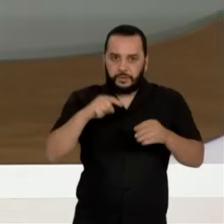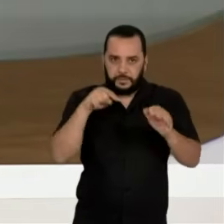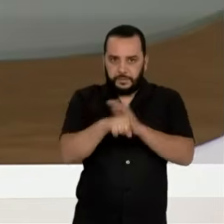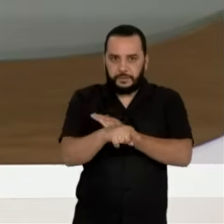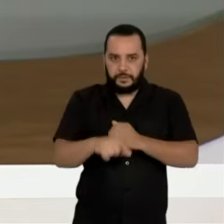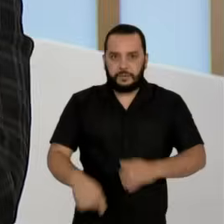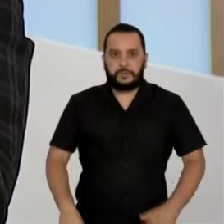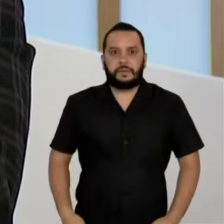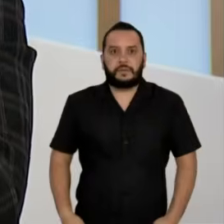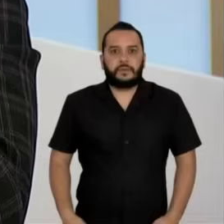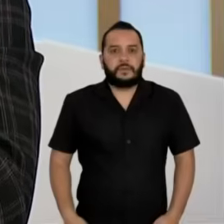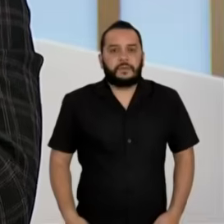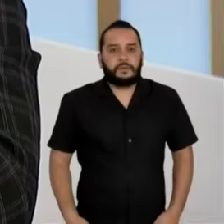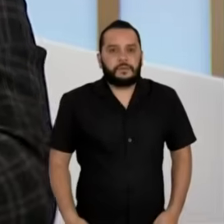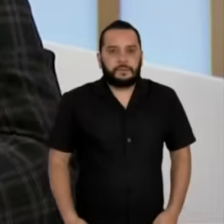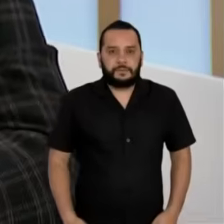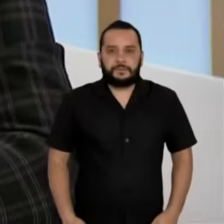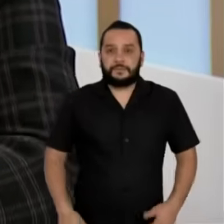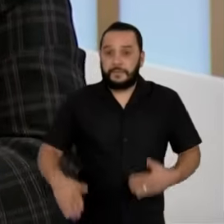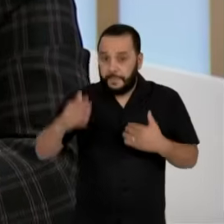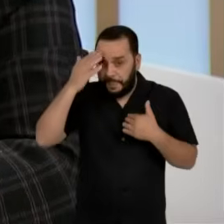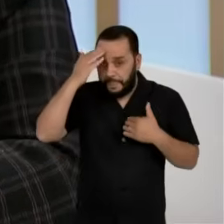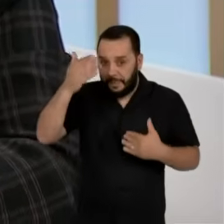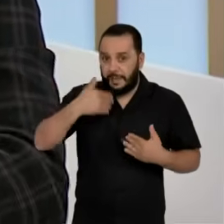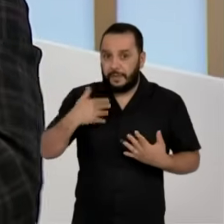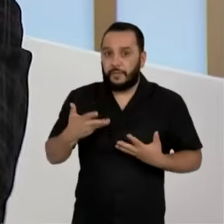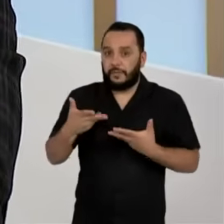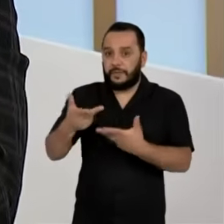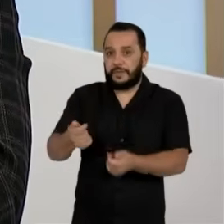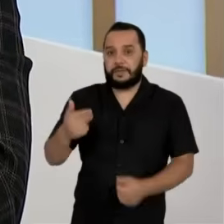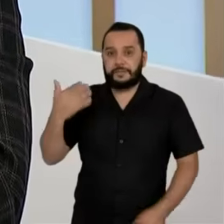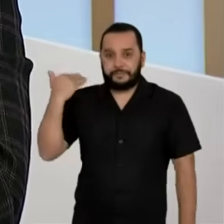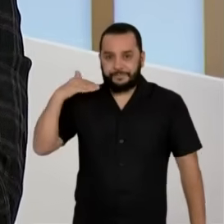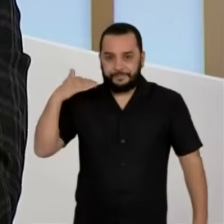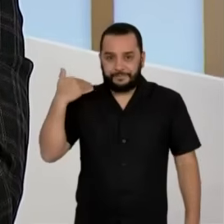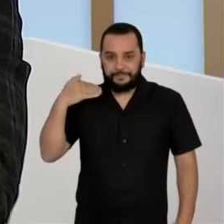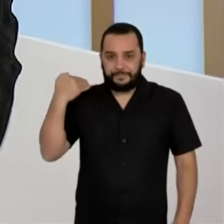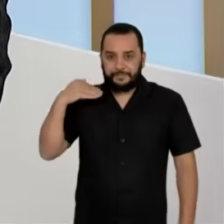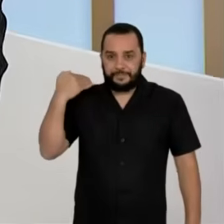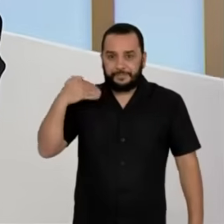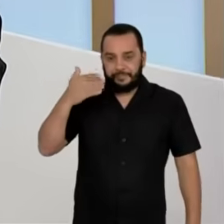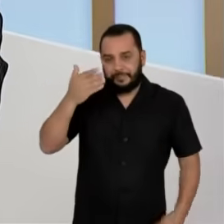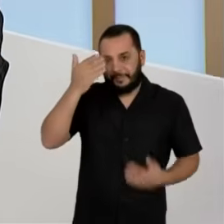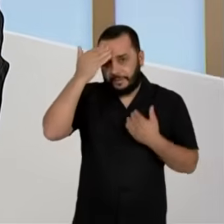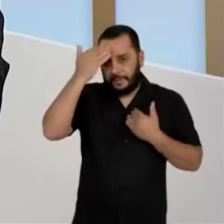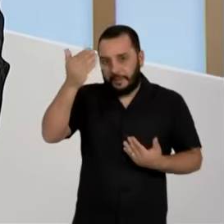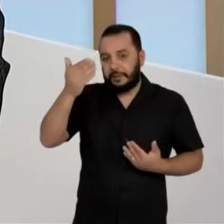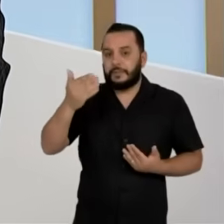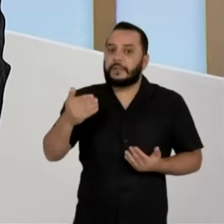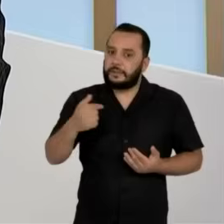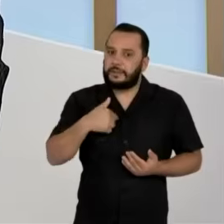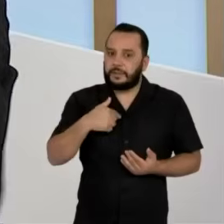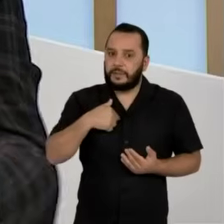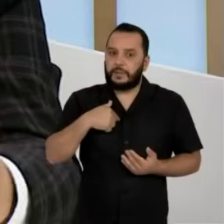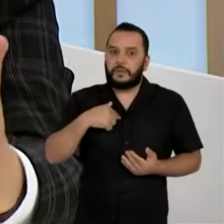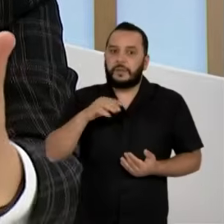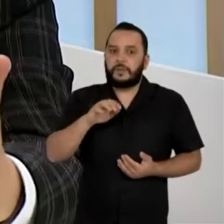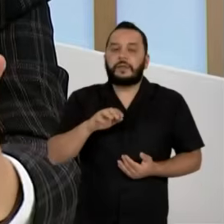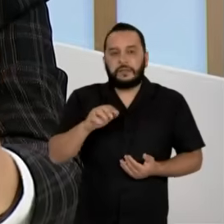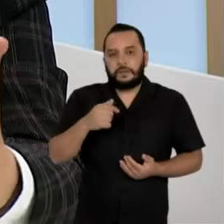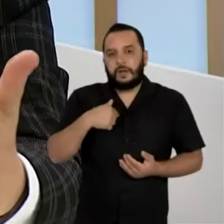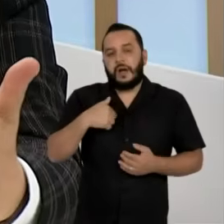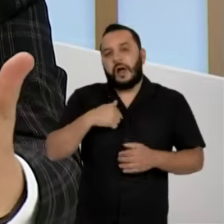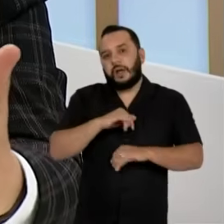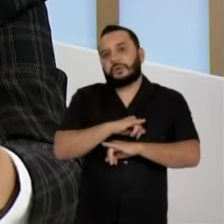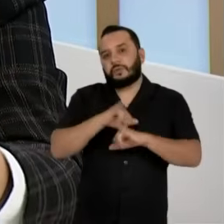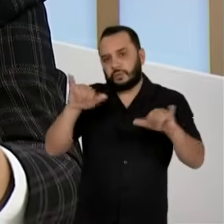você. Obrigado pelo convite, Daniela. Eugênio, eu tenho que fazer antes um anúncio